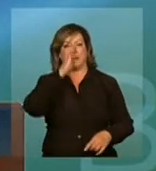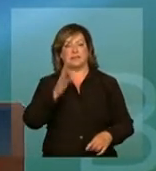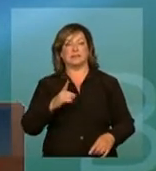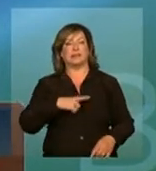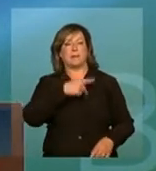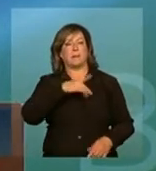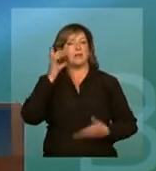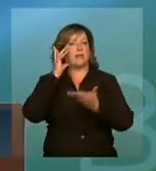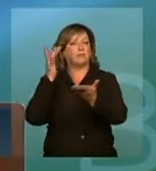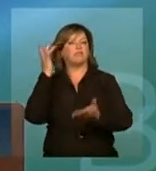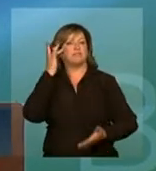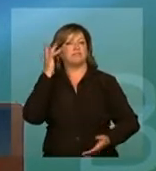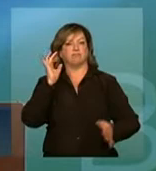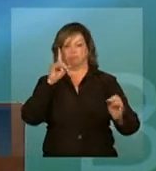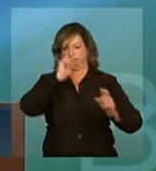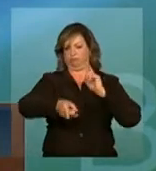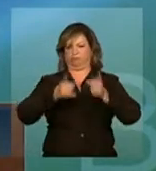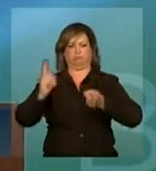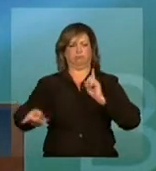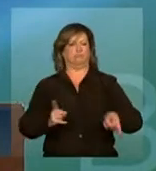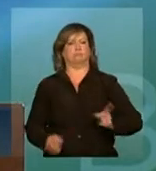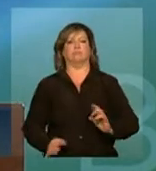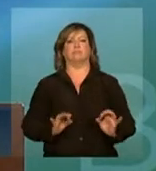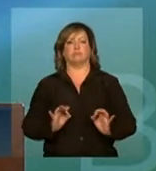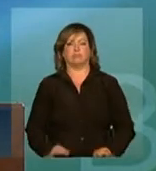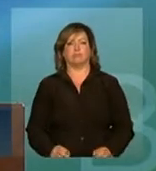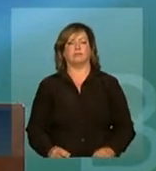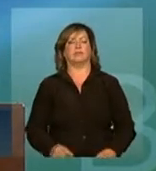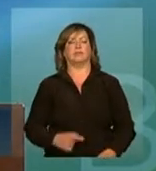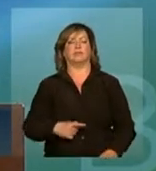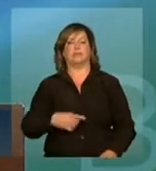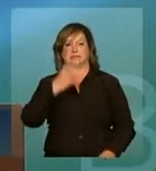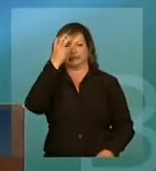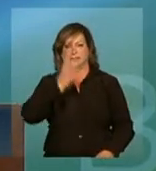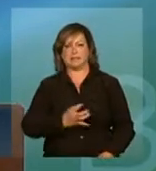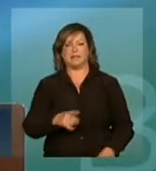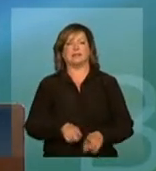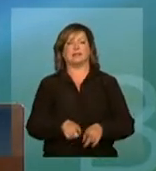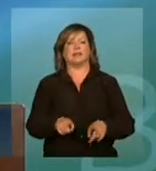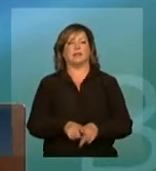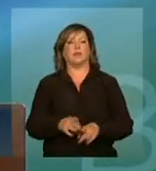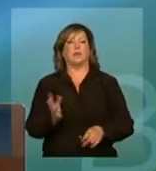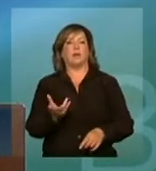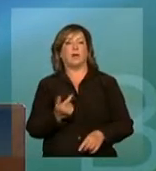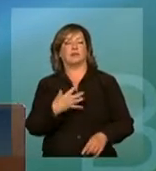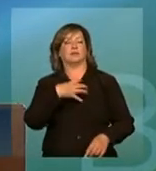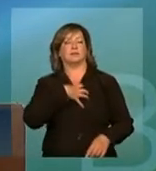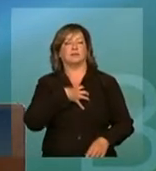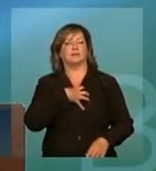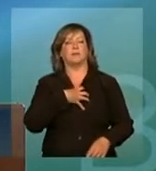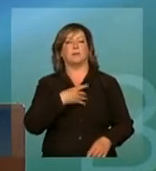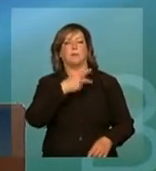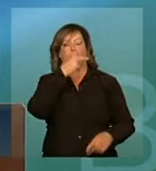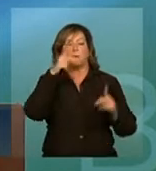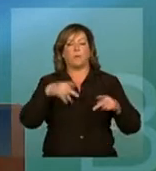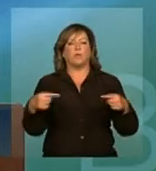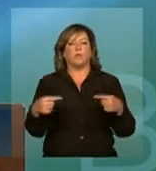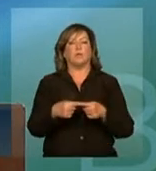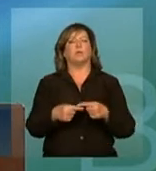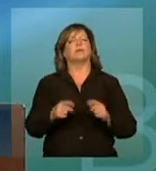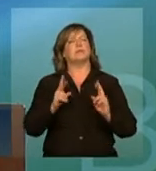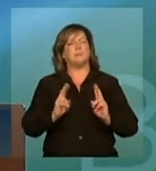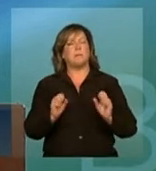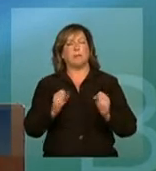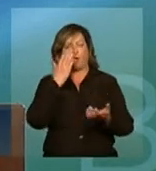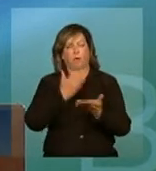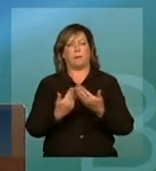como a presidenta Dilma em seu comando. A determinação, a seriedade e um grande espírito público a caracterizam. Conte sempre